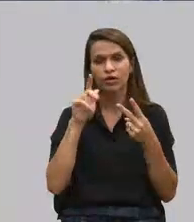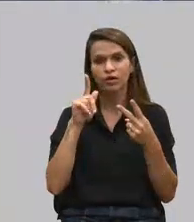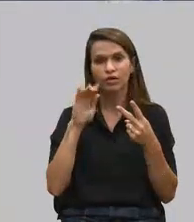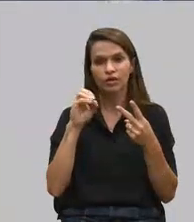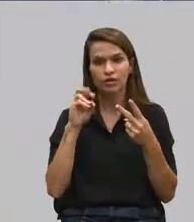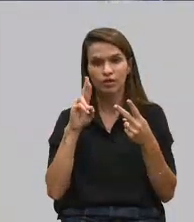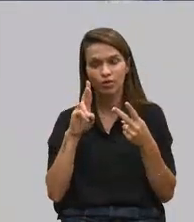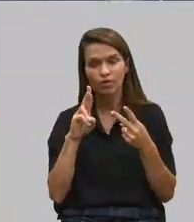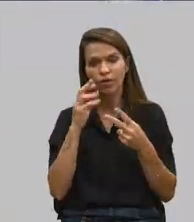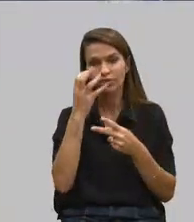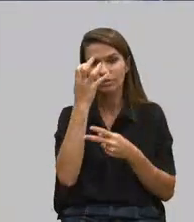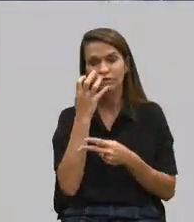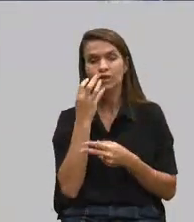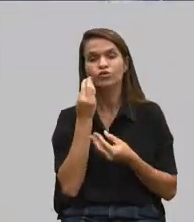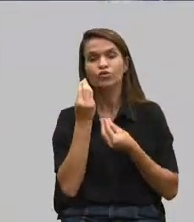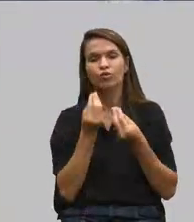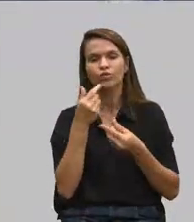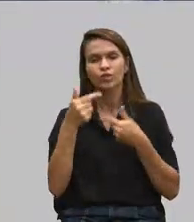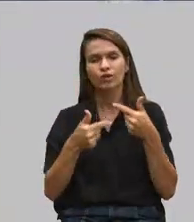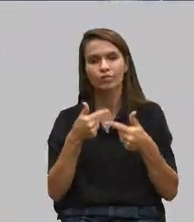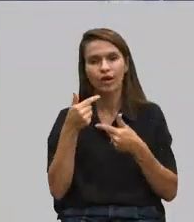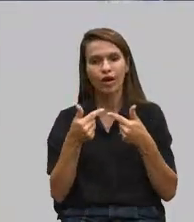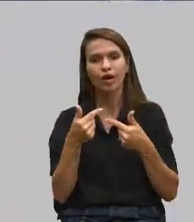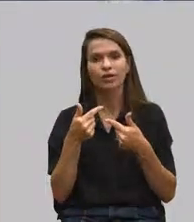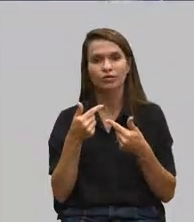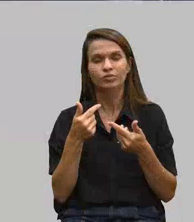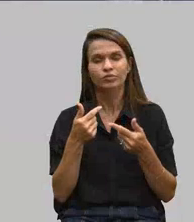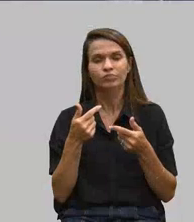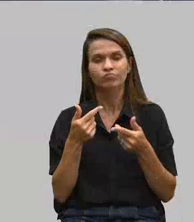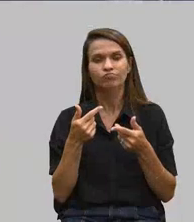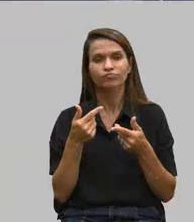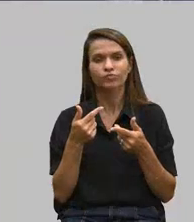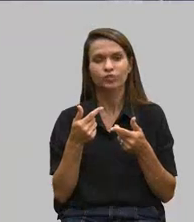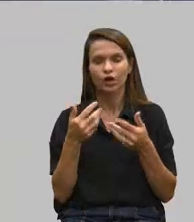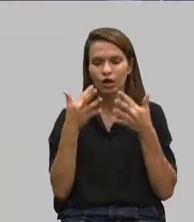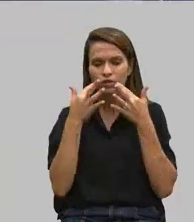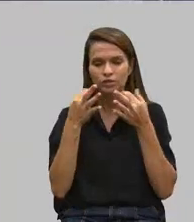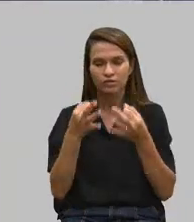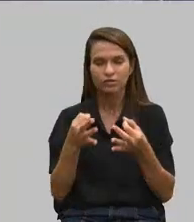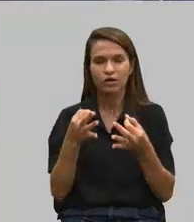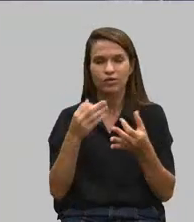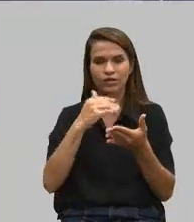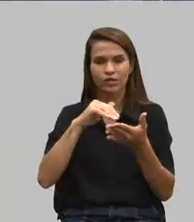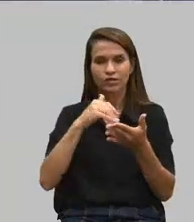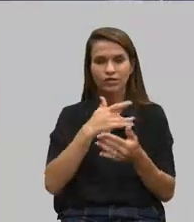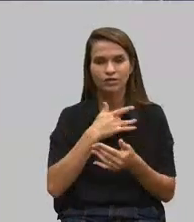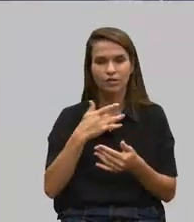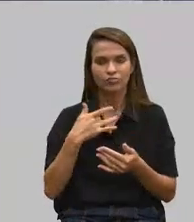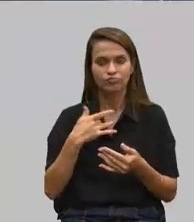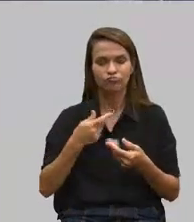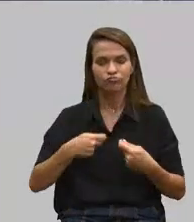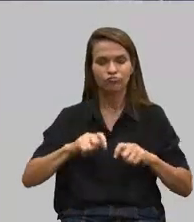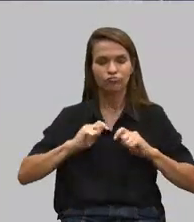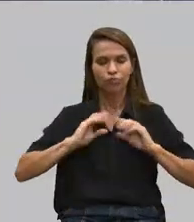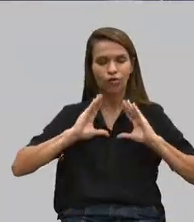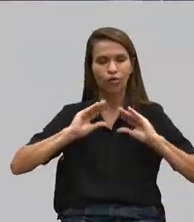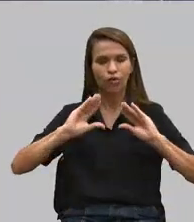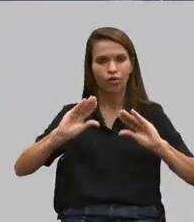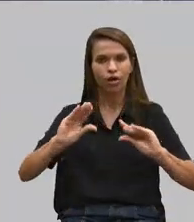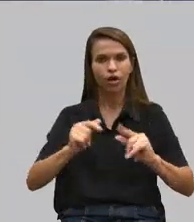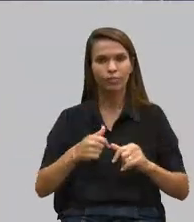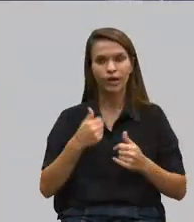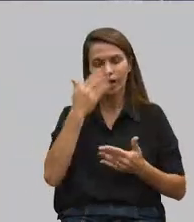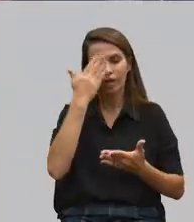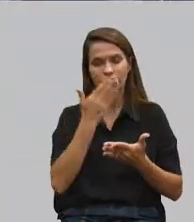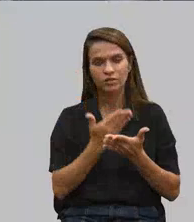com que o Fábio leva e carrega a secretaria de saúde nos deixa confortável para sempre acreditar nas ações